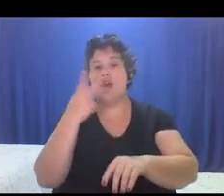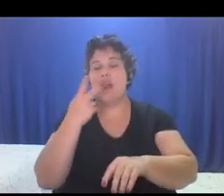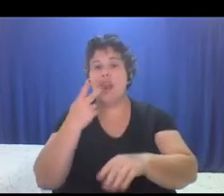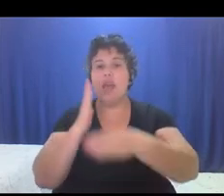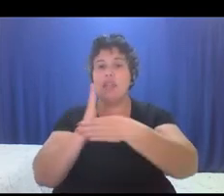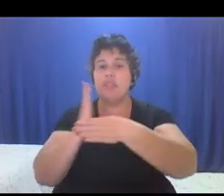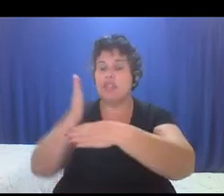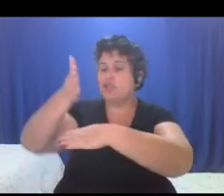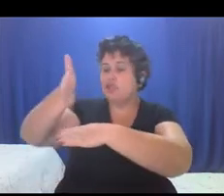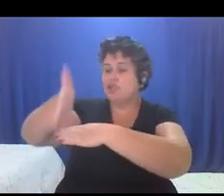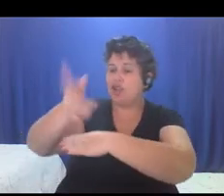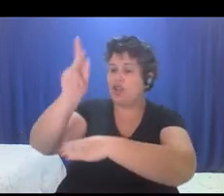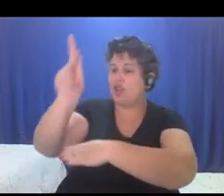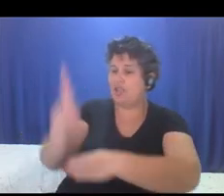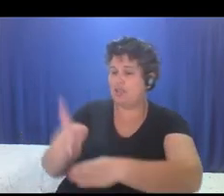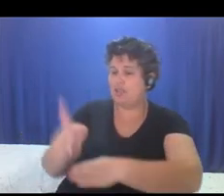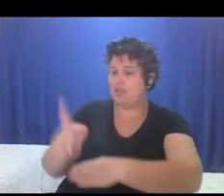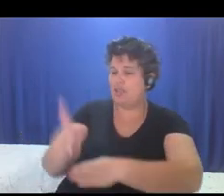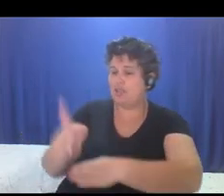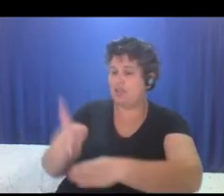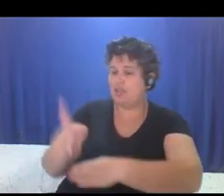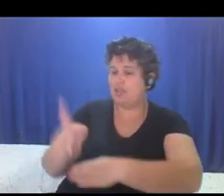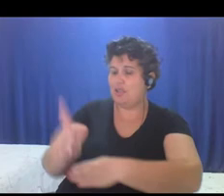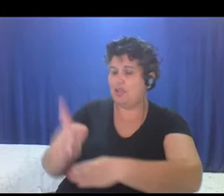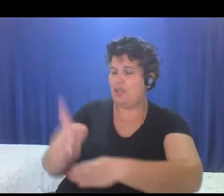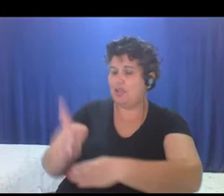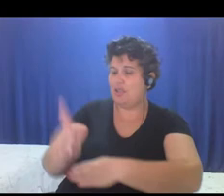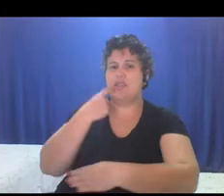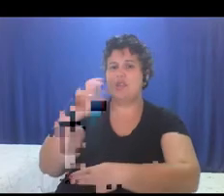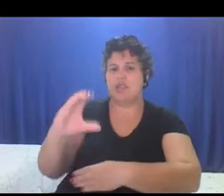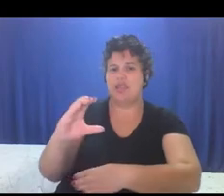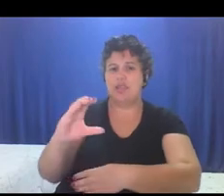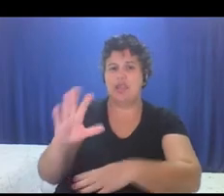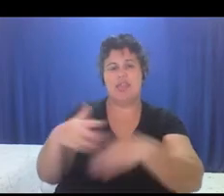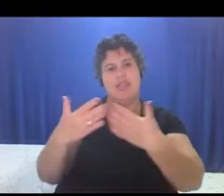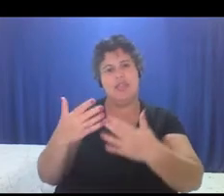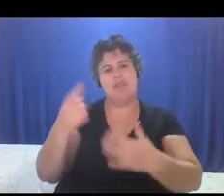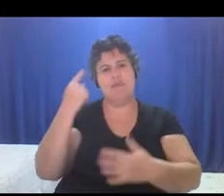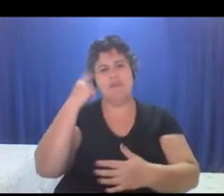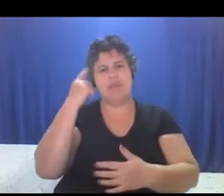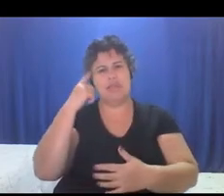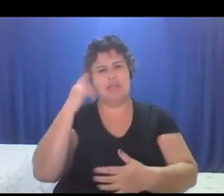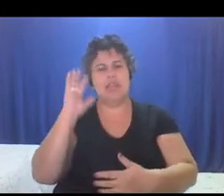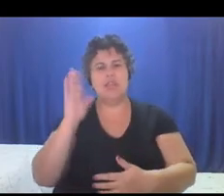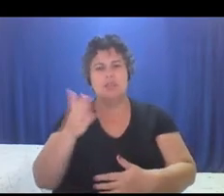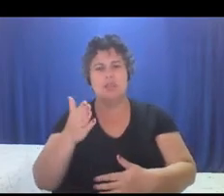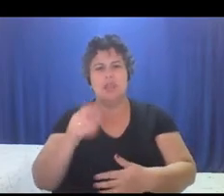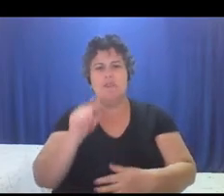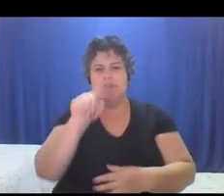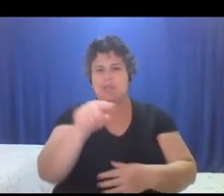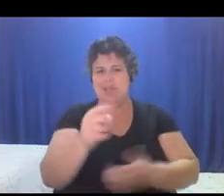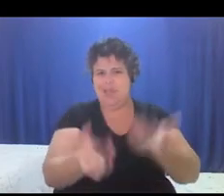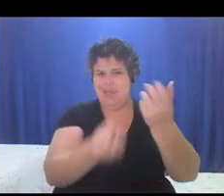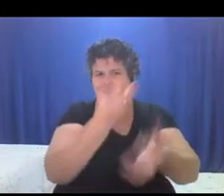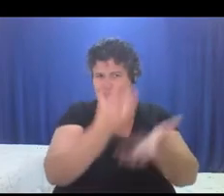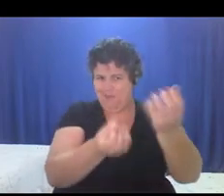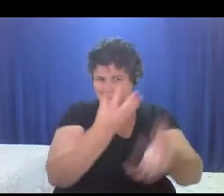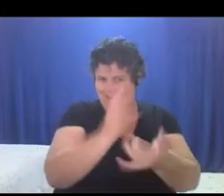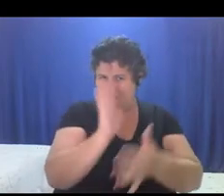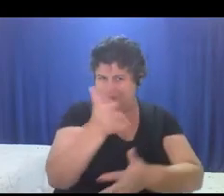chegada dessas pessoas, né? Aqui na CIT. Mas aí, Ju, pensei, já colocando você aqui no fogo, a gente nem combinou